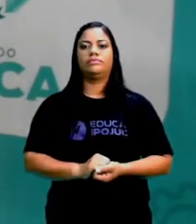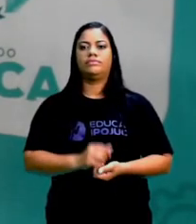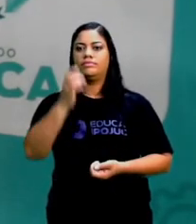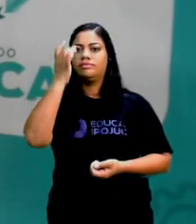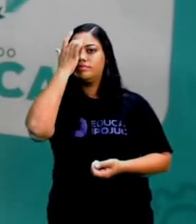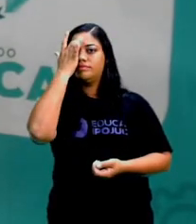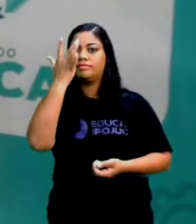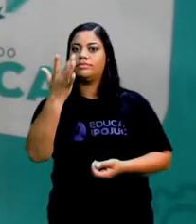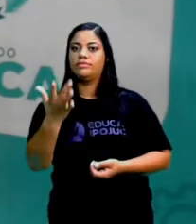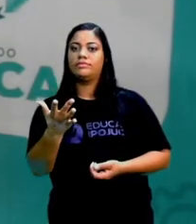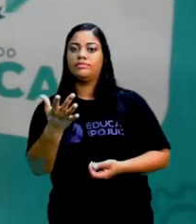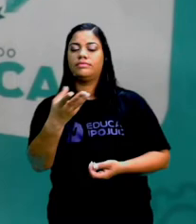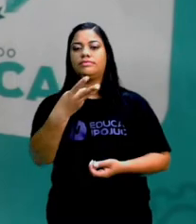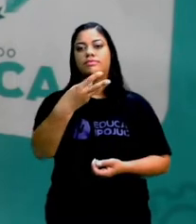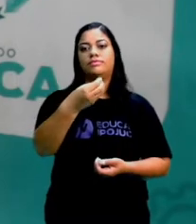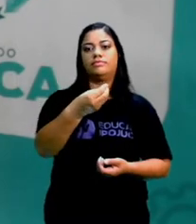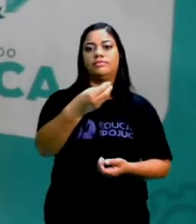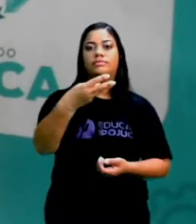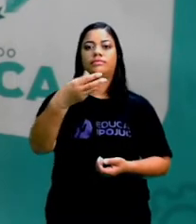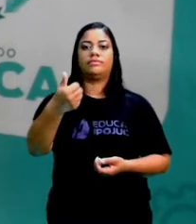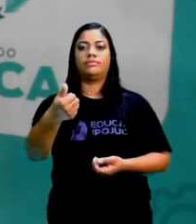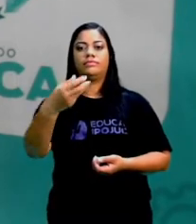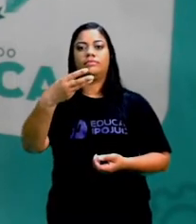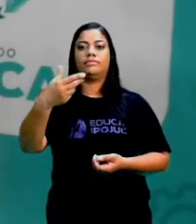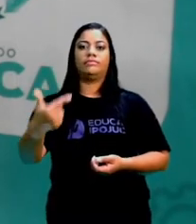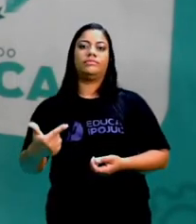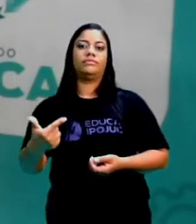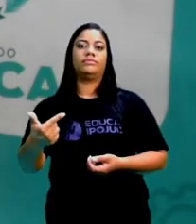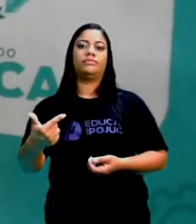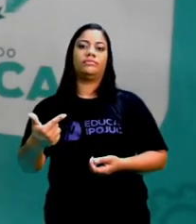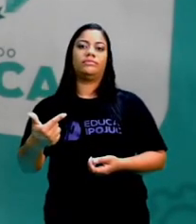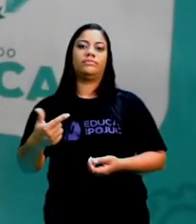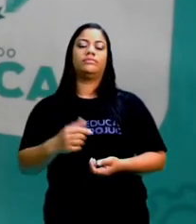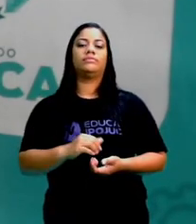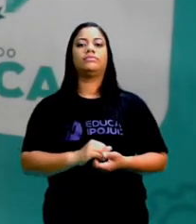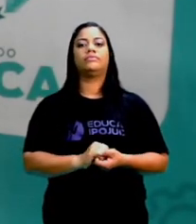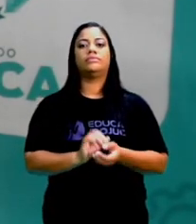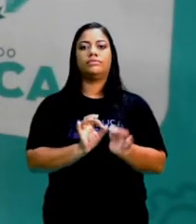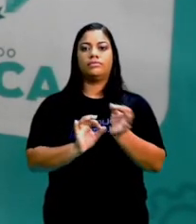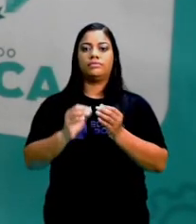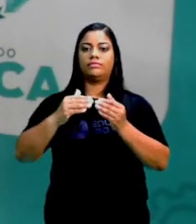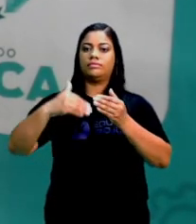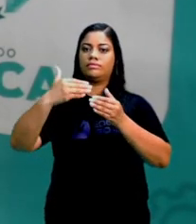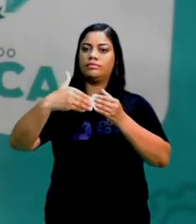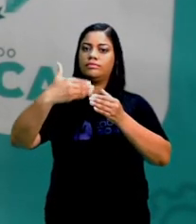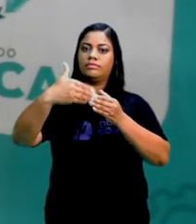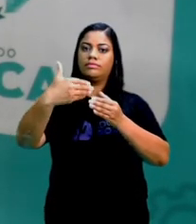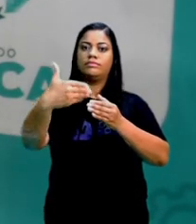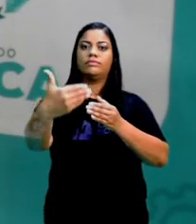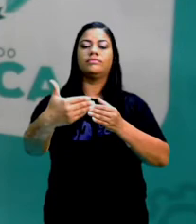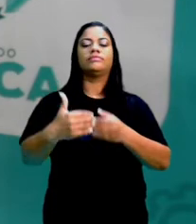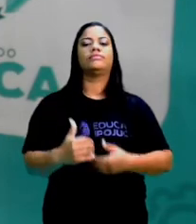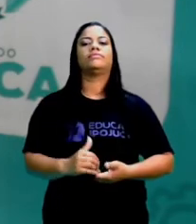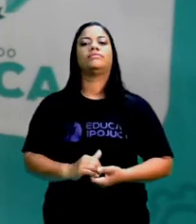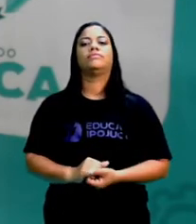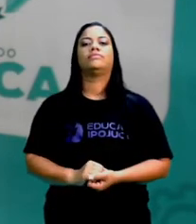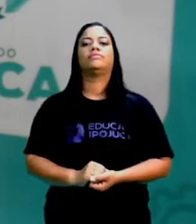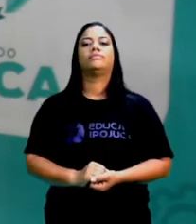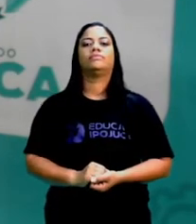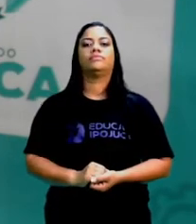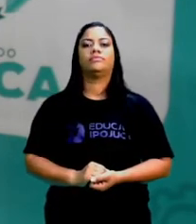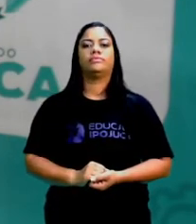ficou fácil, ó. 30, 31, 32. Aqui foi na sequência, né? De um por um. Um pulinho